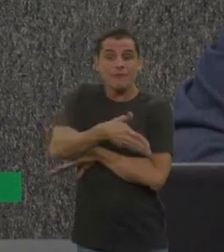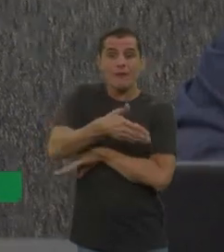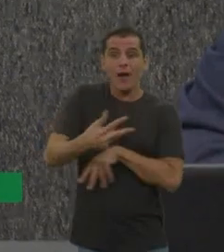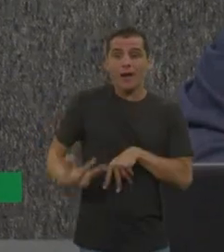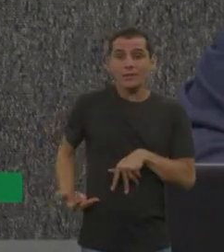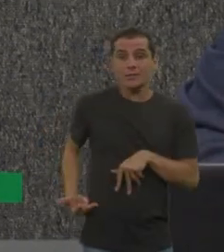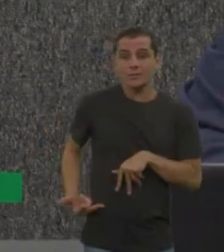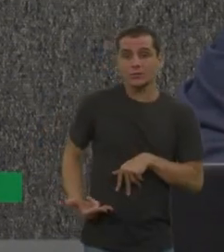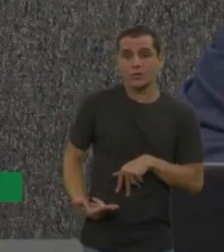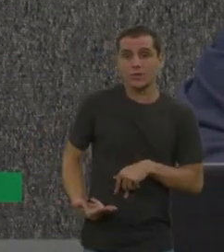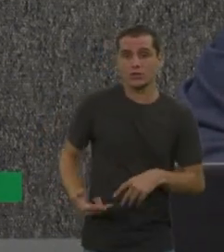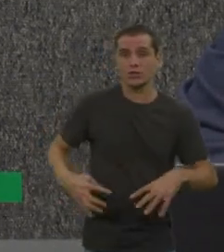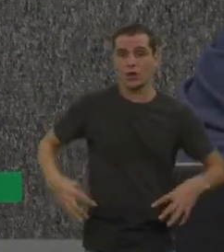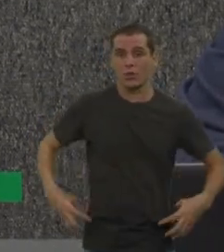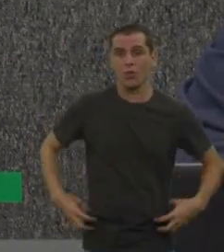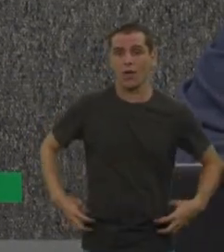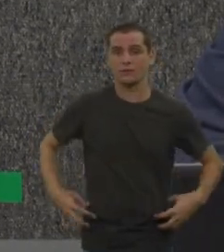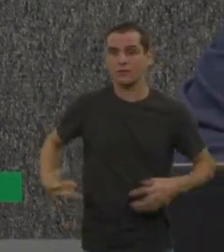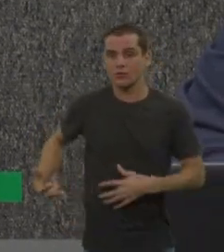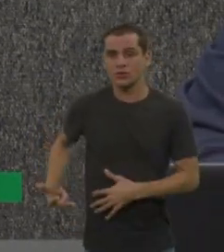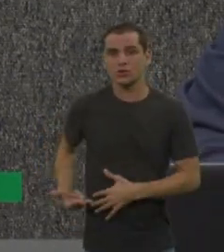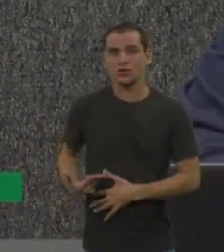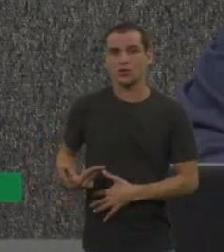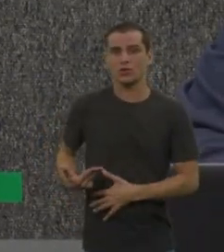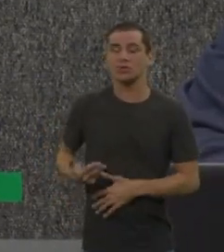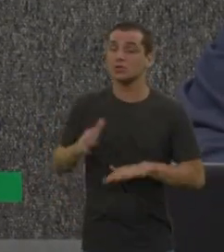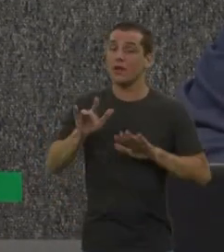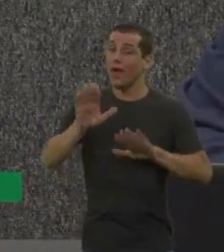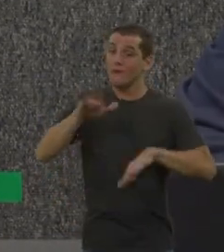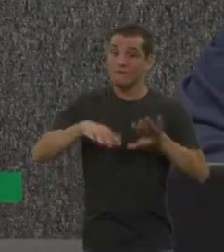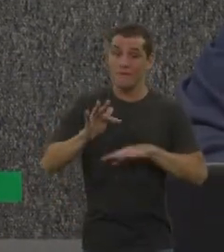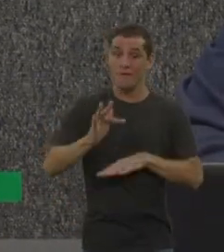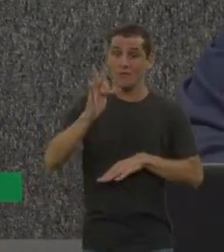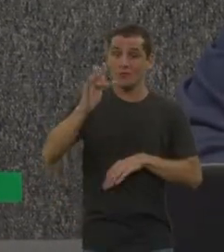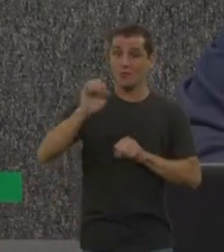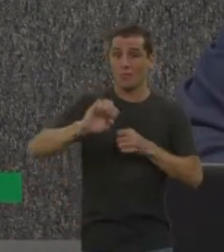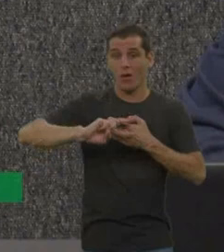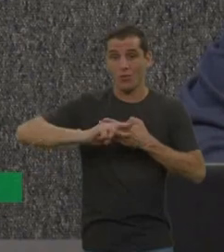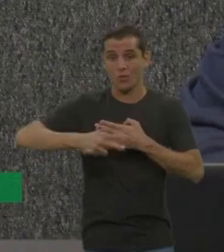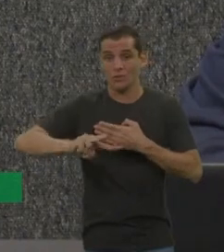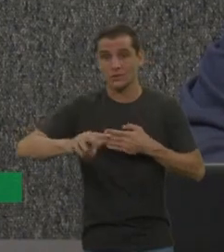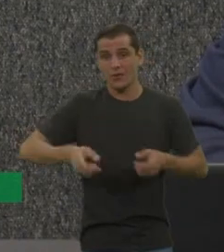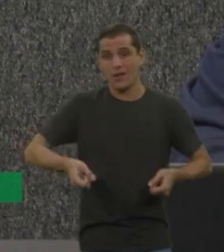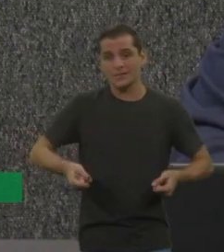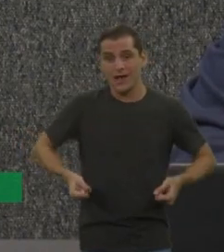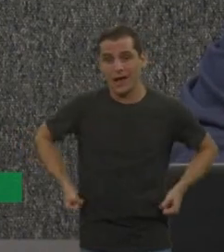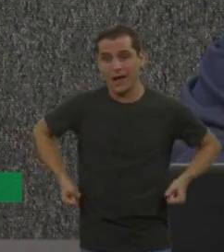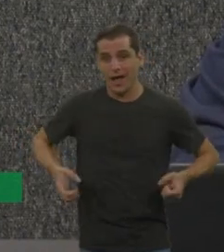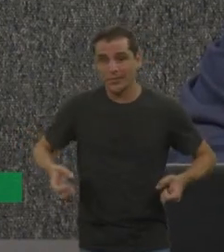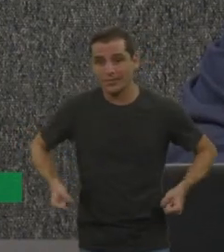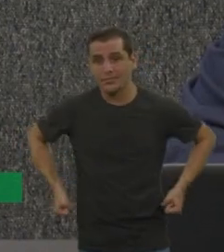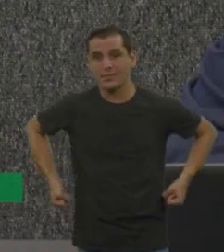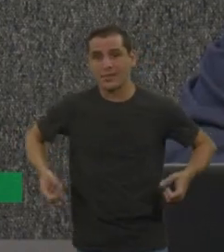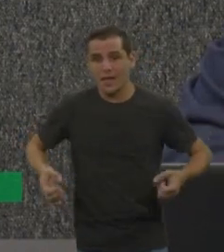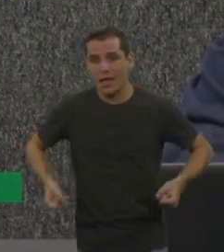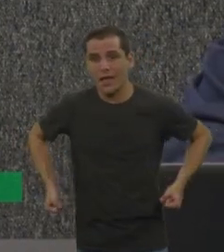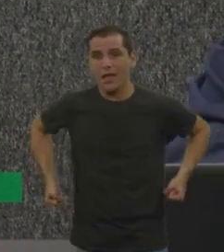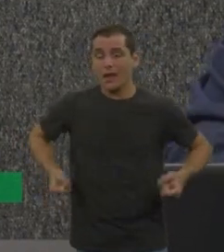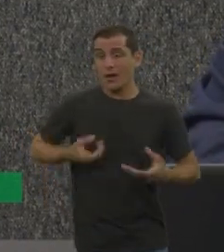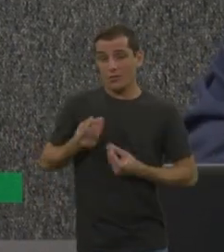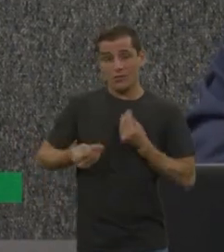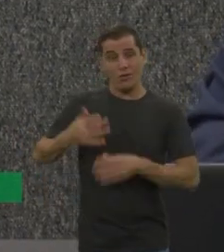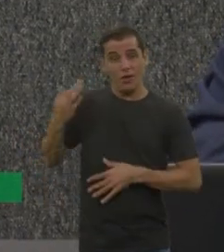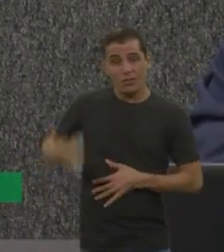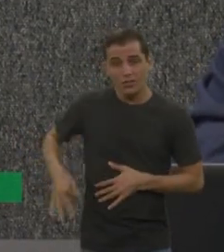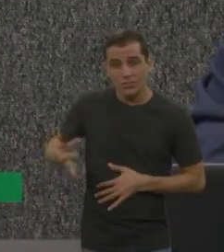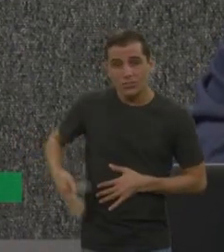de rodas ou tendo outras complicações de tanta medicação que ele toma para dor. A questão da violência contra nossas mulheres e nossas